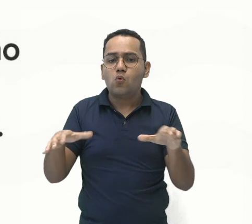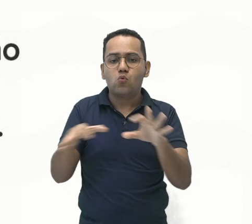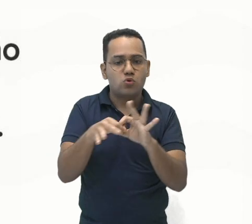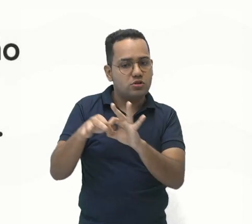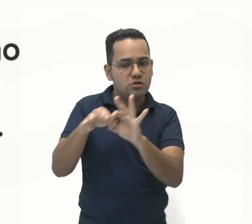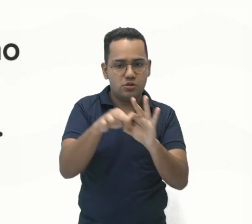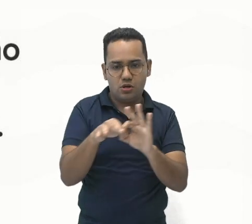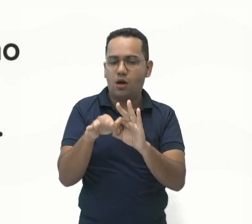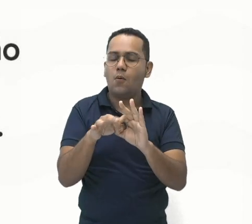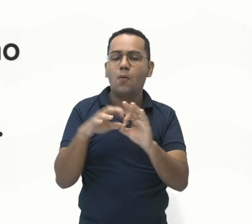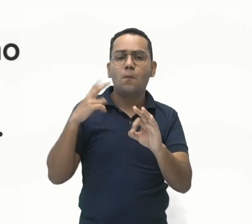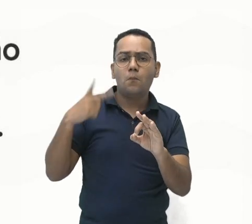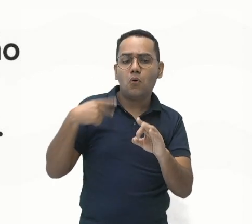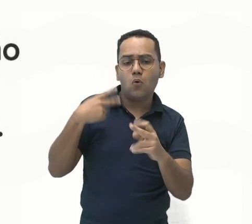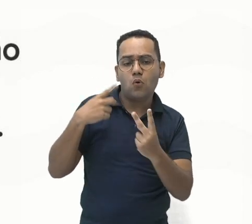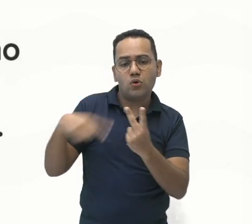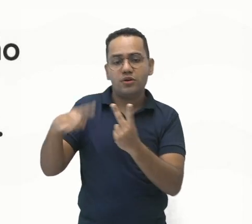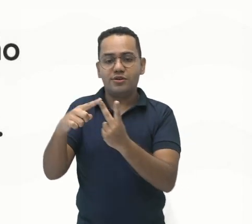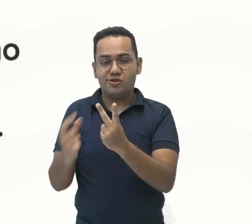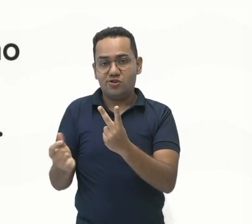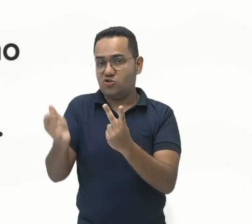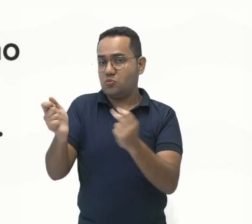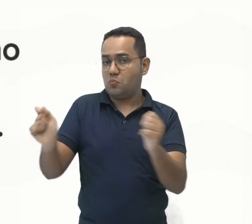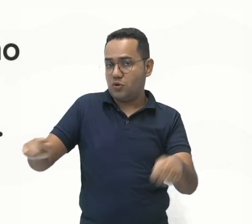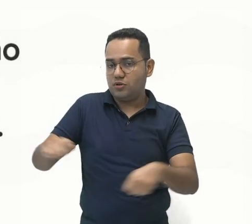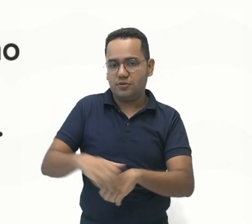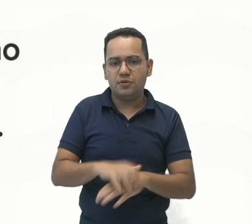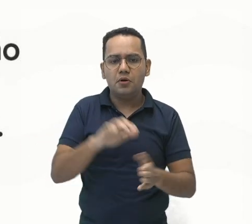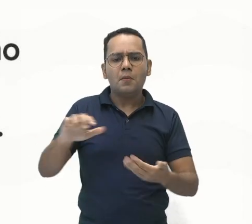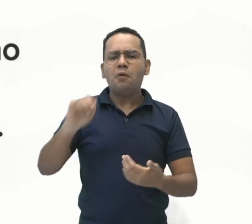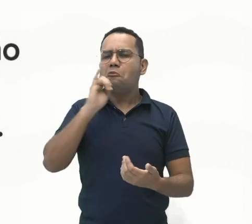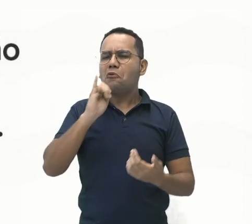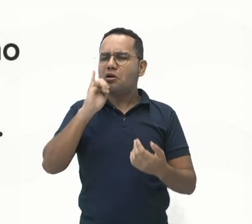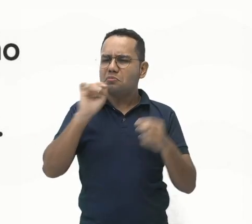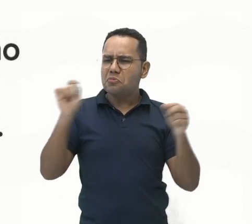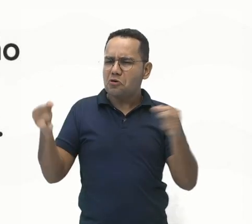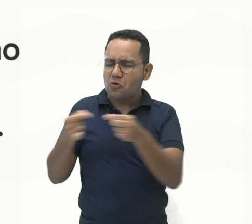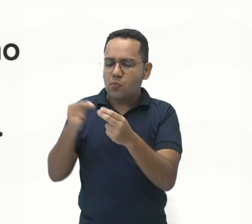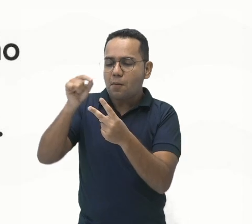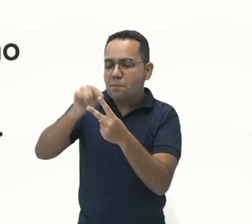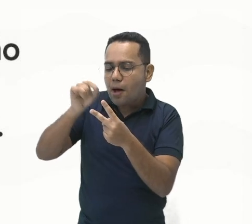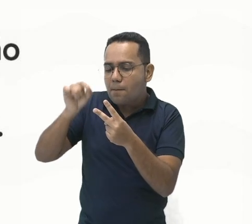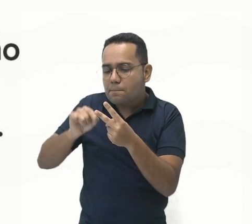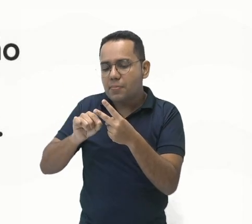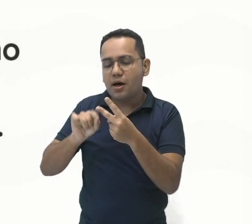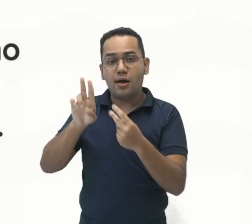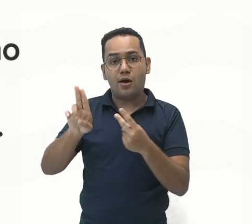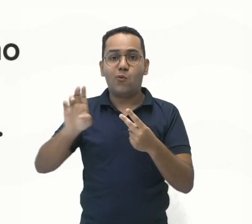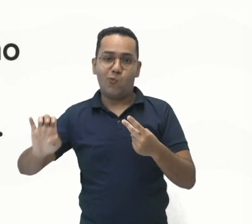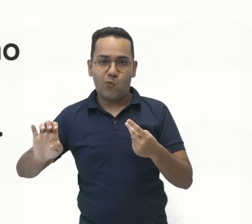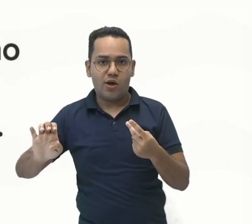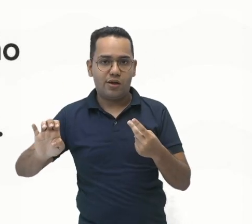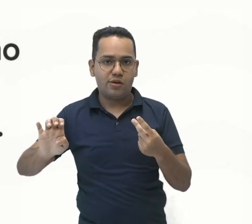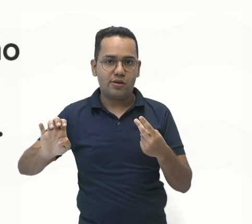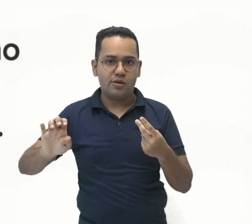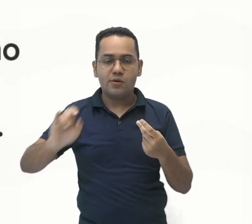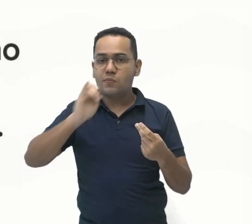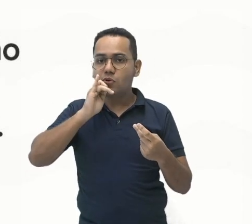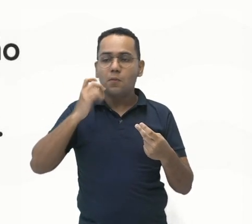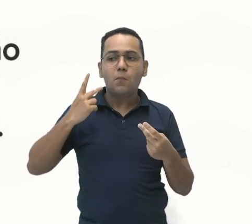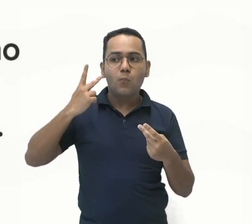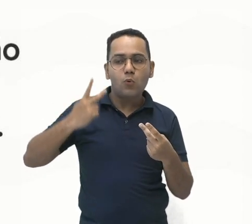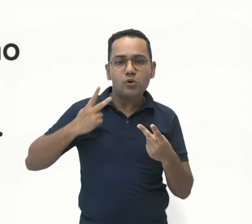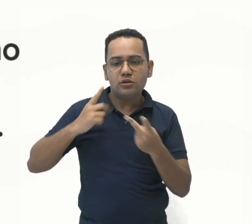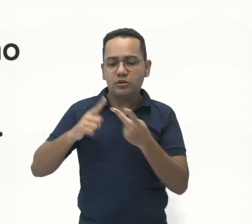chegar ali numa união política, numa união monetária, certo? Um exemplo que a gente tem é a União Europeia, que já está ali